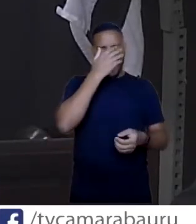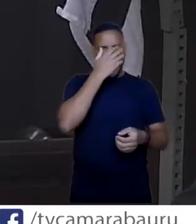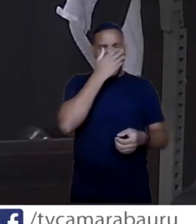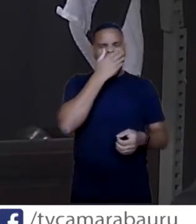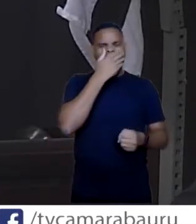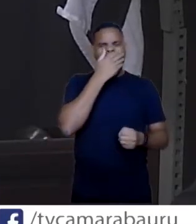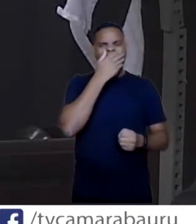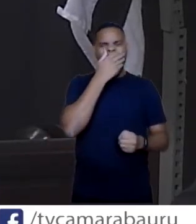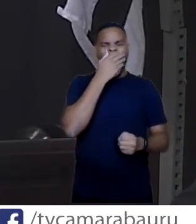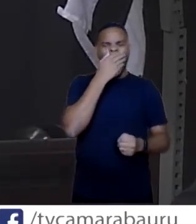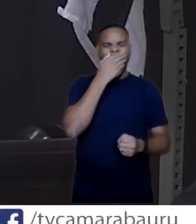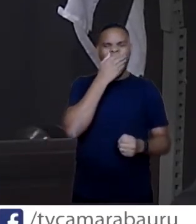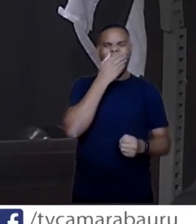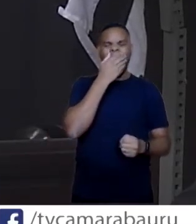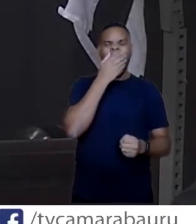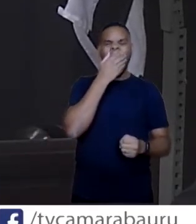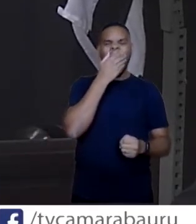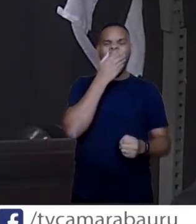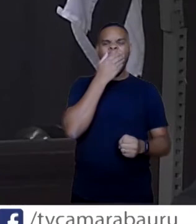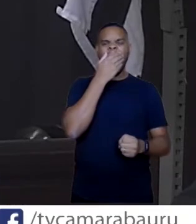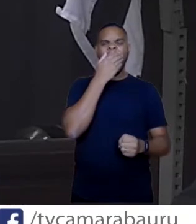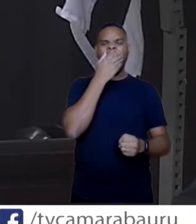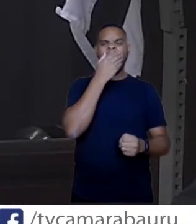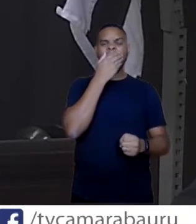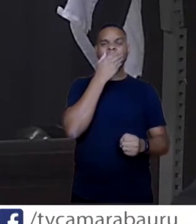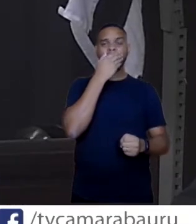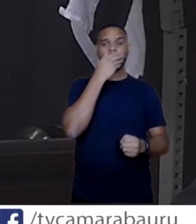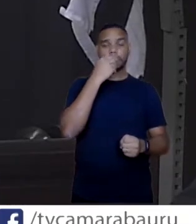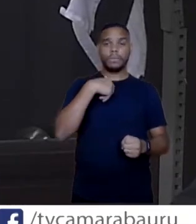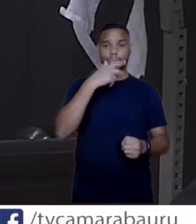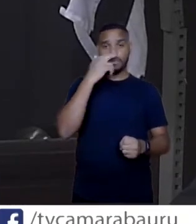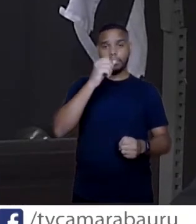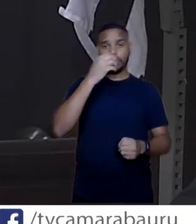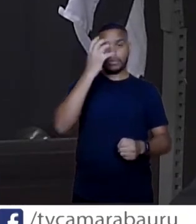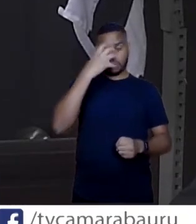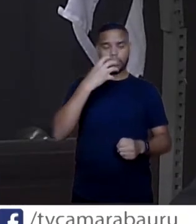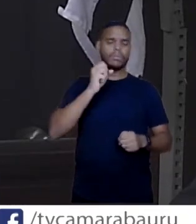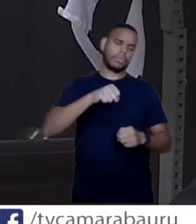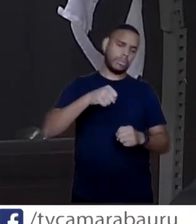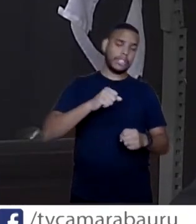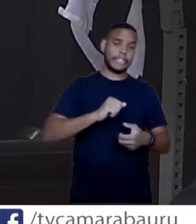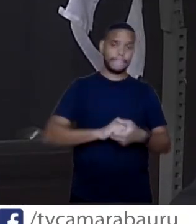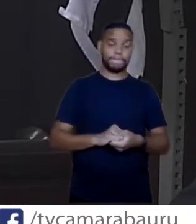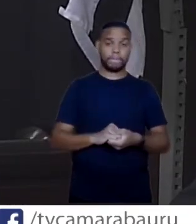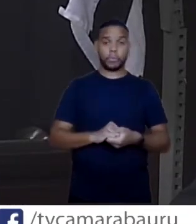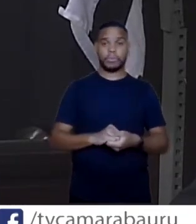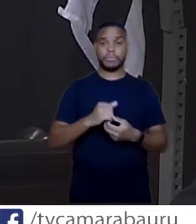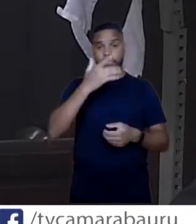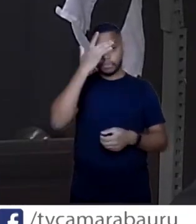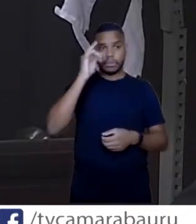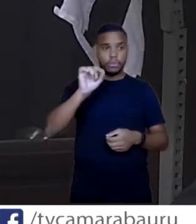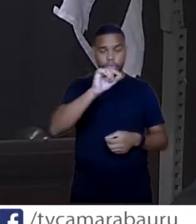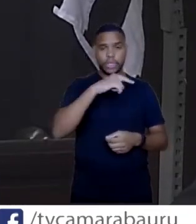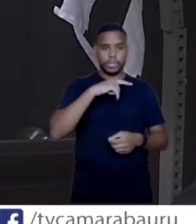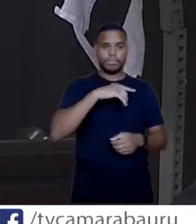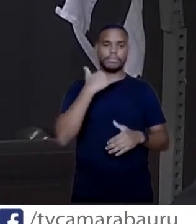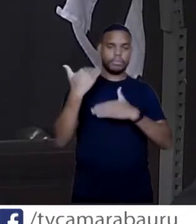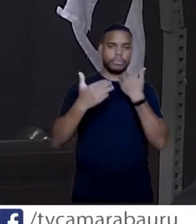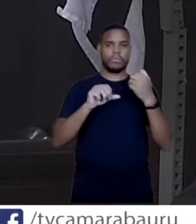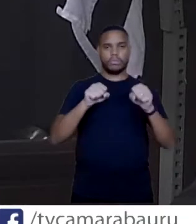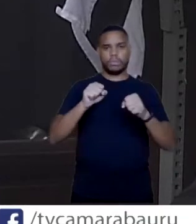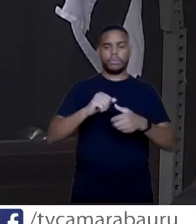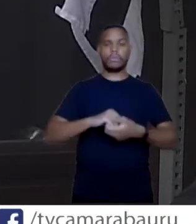sério mesmo sério é sério muitas pessoas estão morrendo por conta do corona